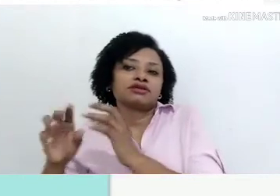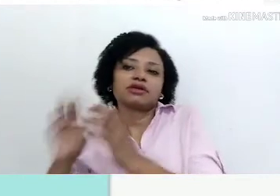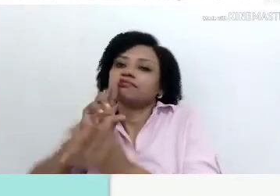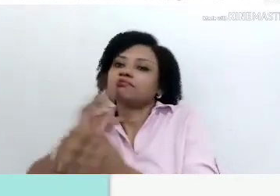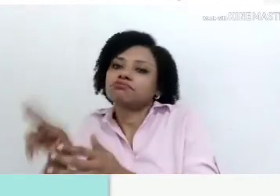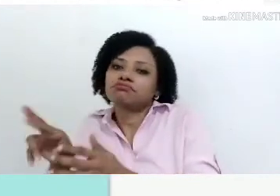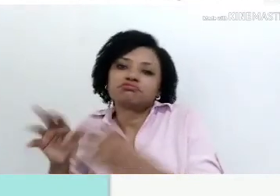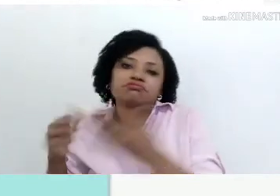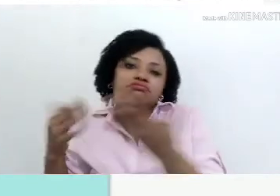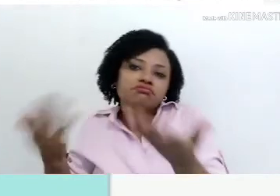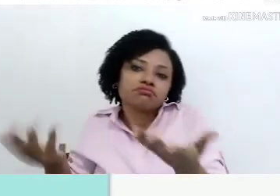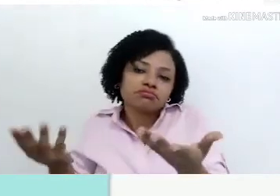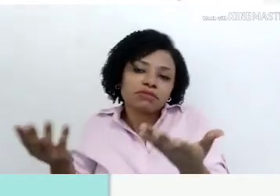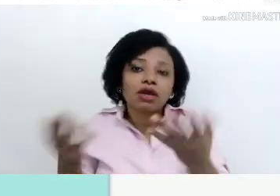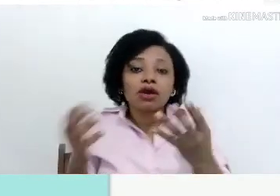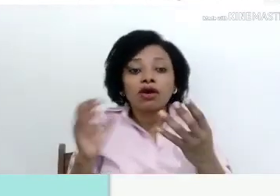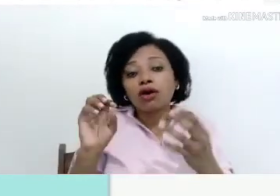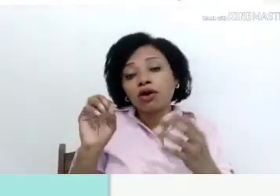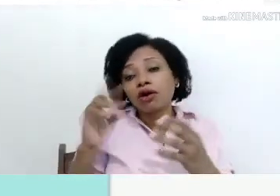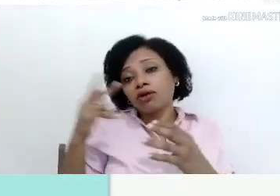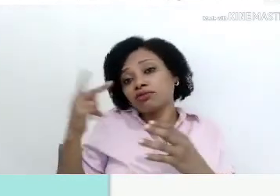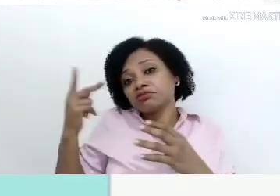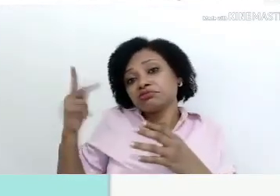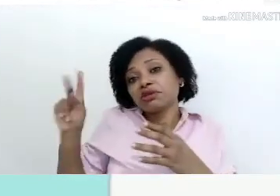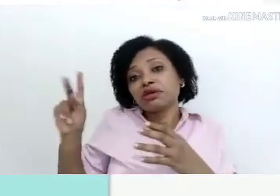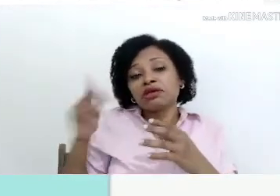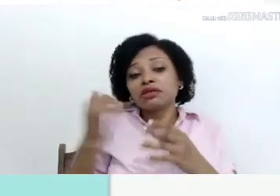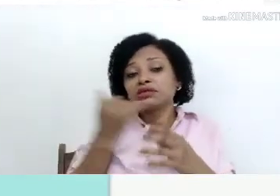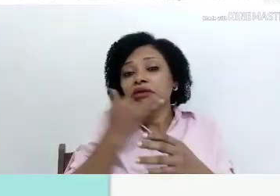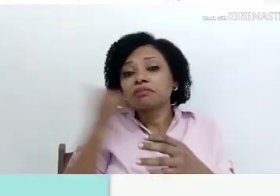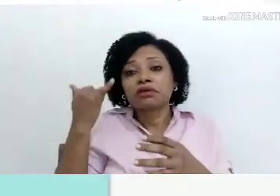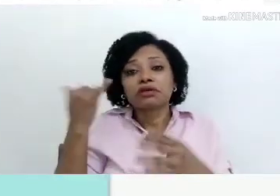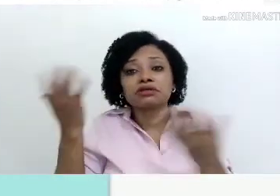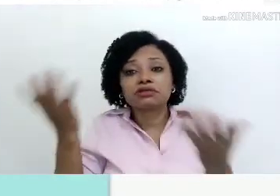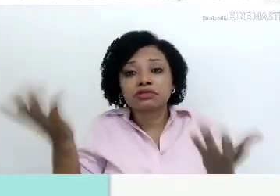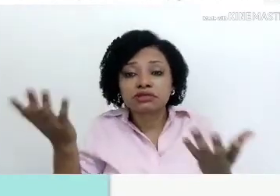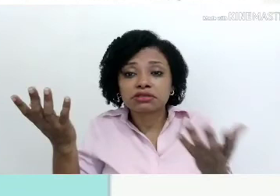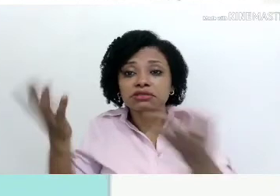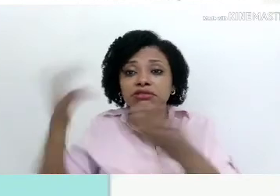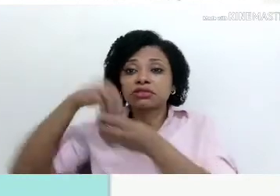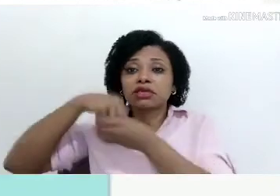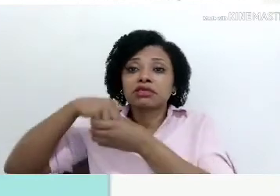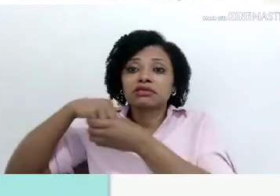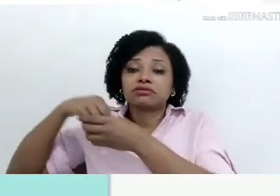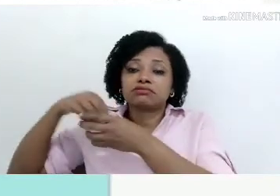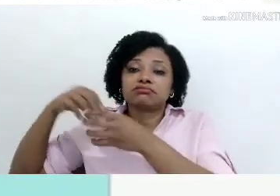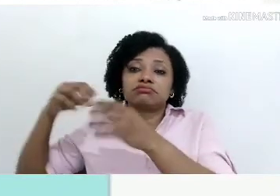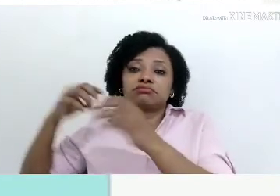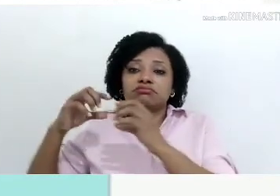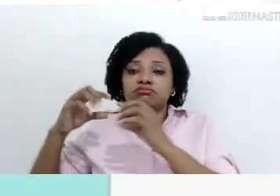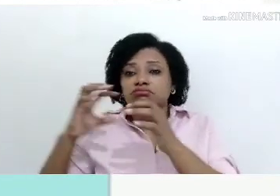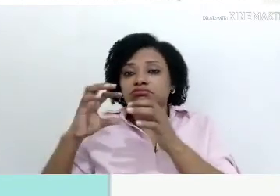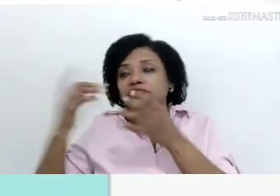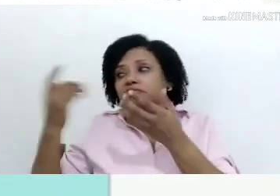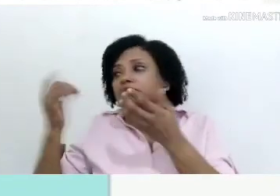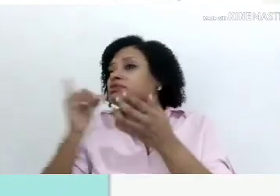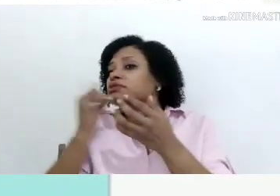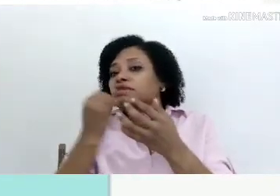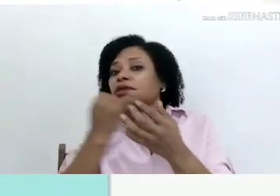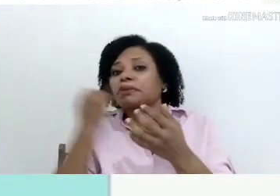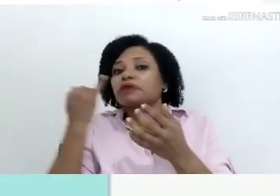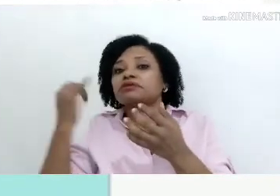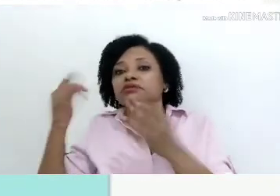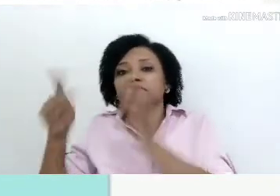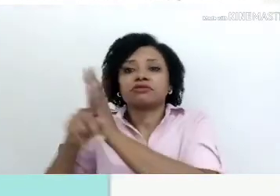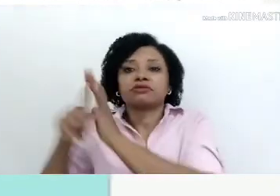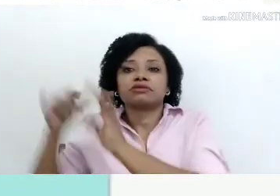ou então ele vai ser só colocado aqui na reação química, e aí para determinar se é exotérmico ou